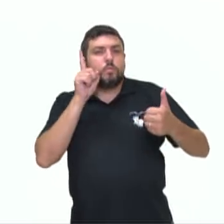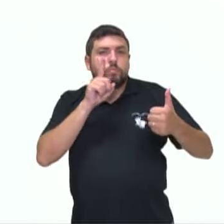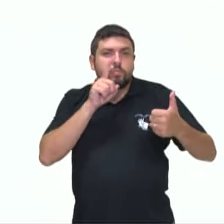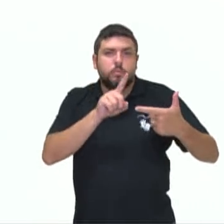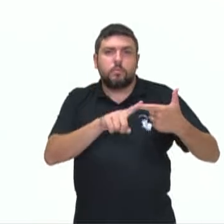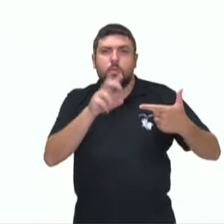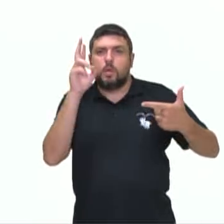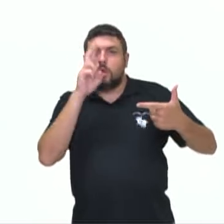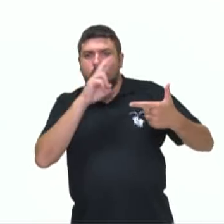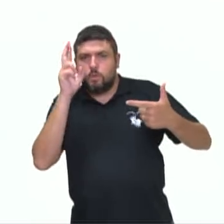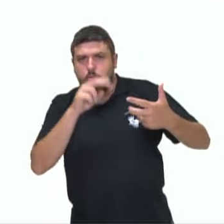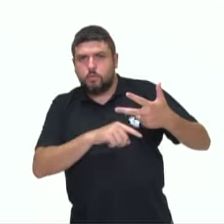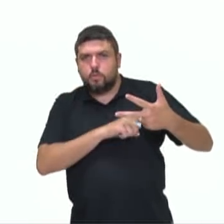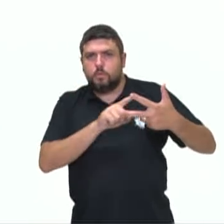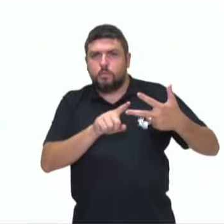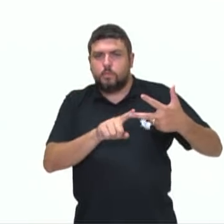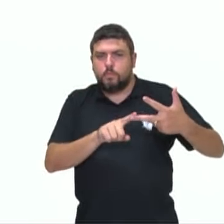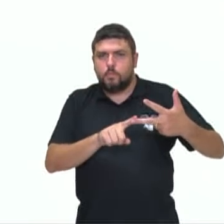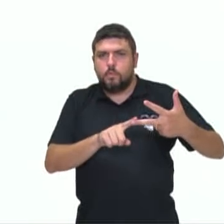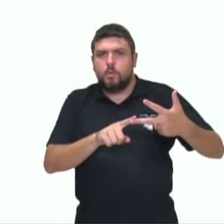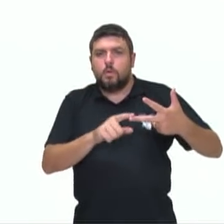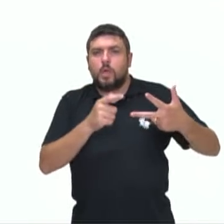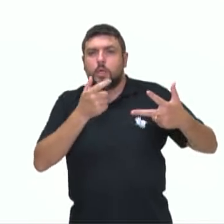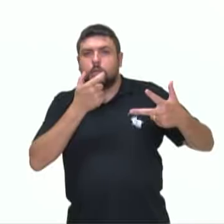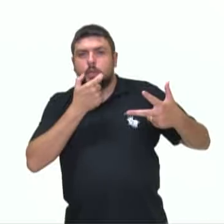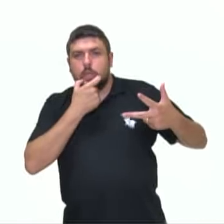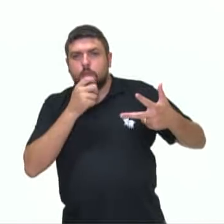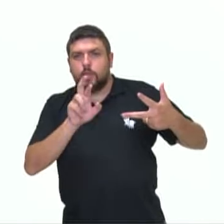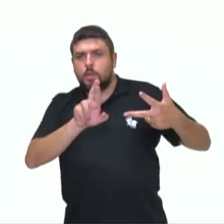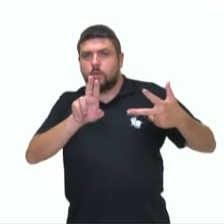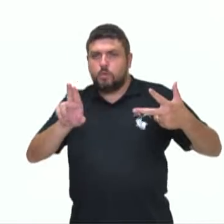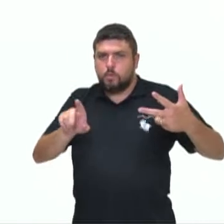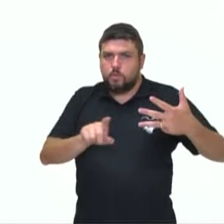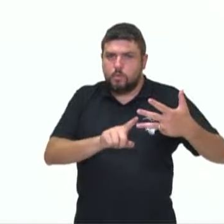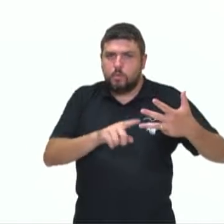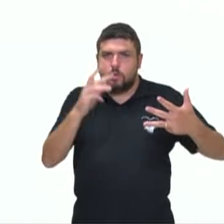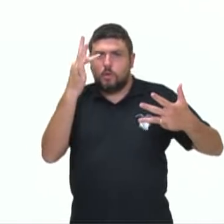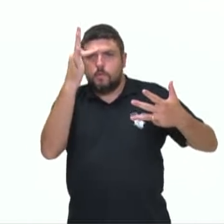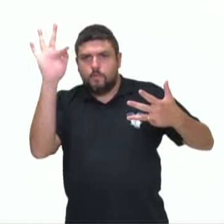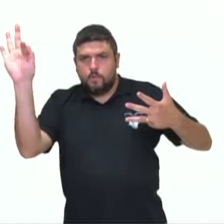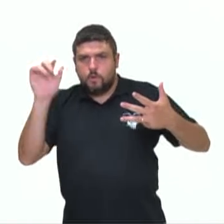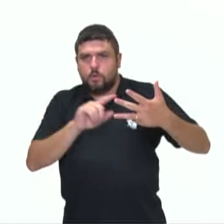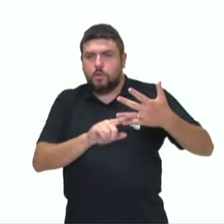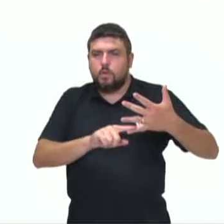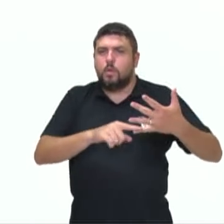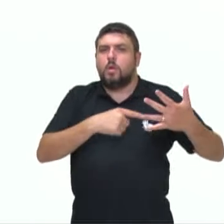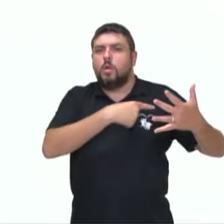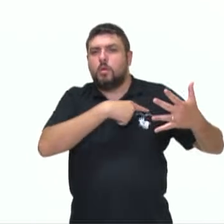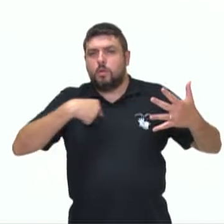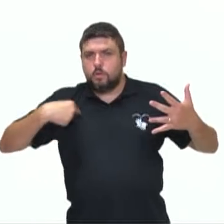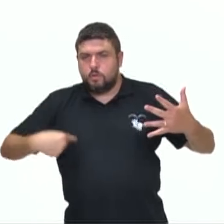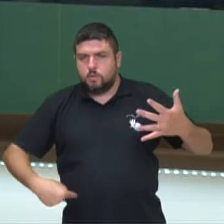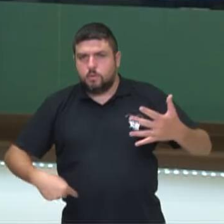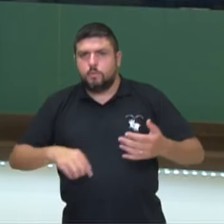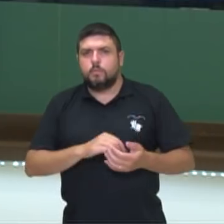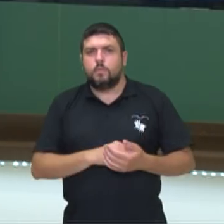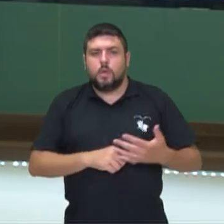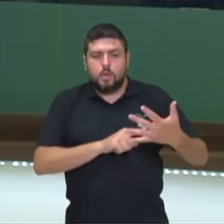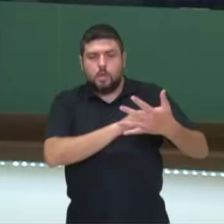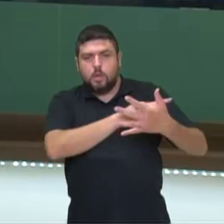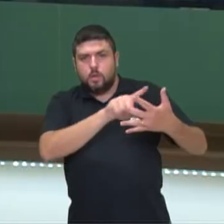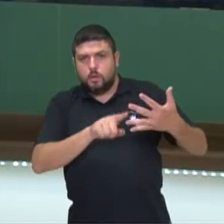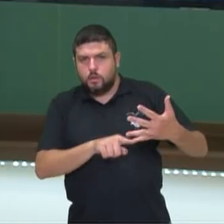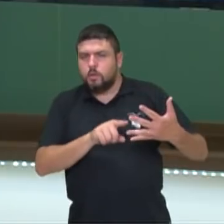a Rússia, o Reino Unido, a França e a China. Ou seja, nesses 5 aqui, eles sempre estarão